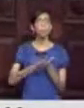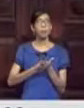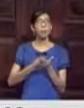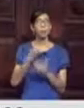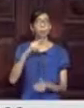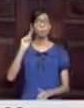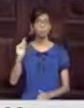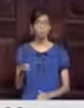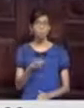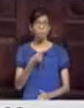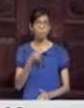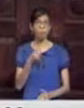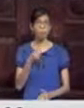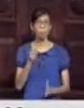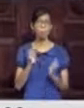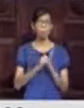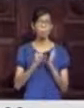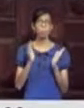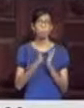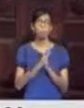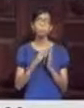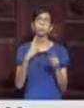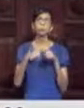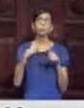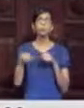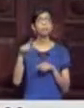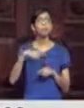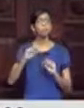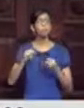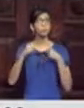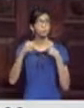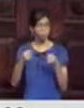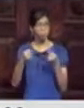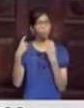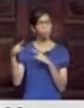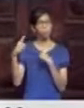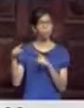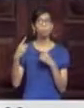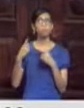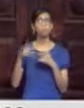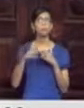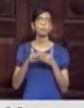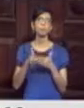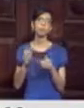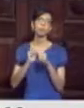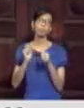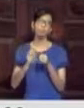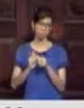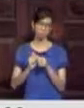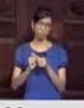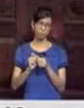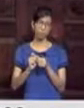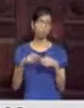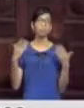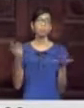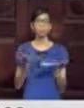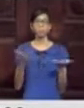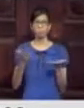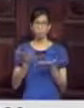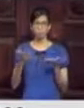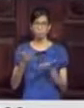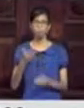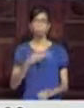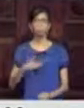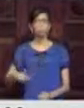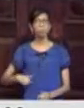milhão em multa, porque estávamos nos mobilizando contra o que a Barcas S.A. estava promovendo. E agora, o